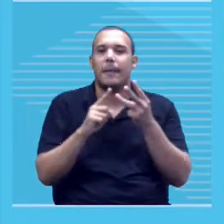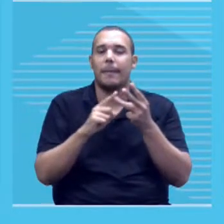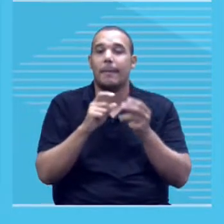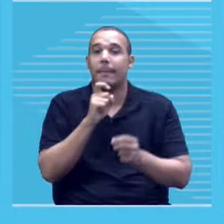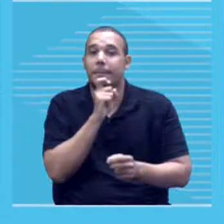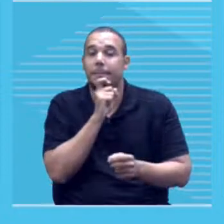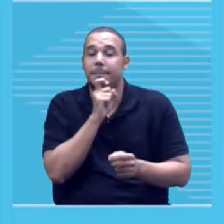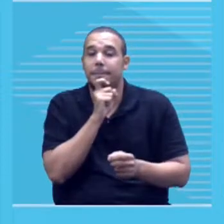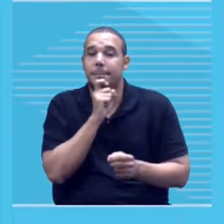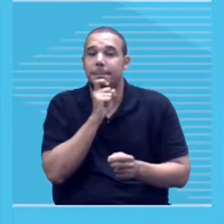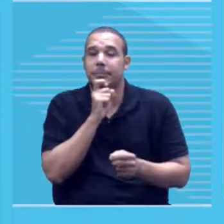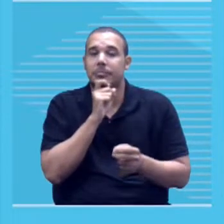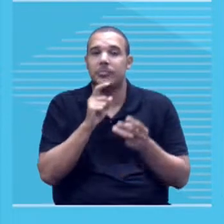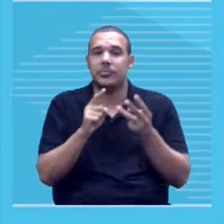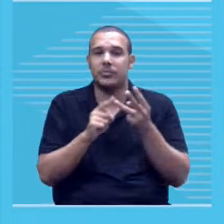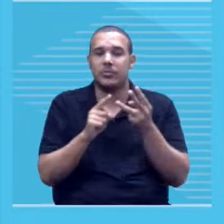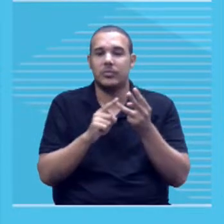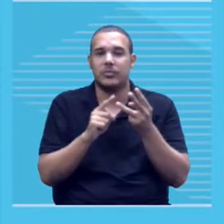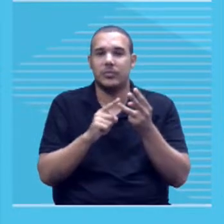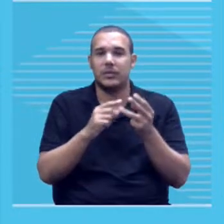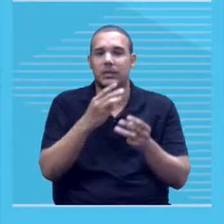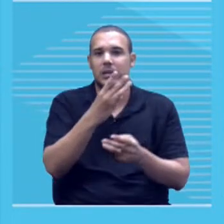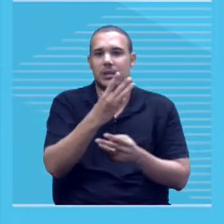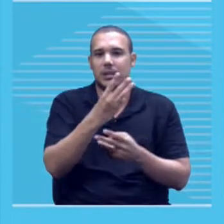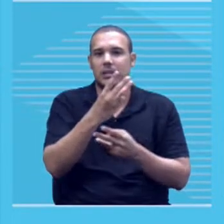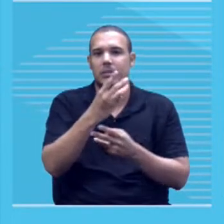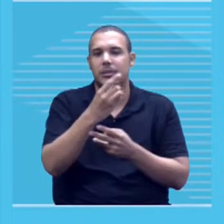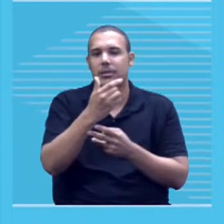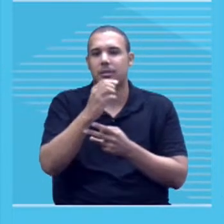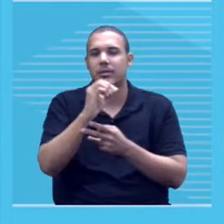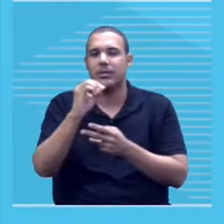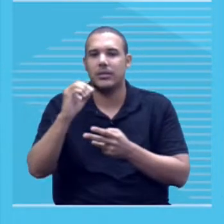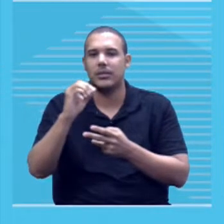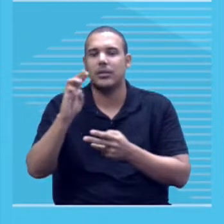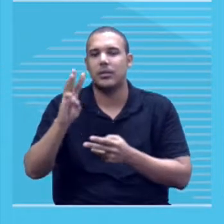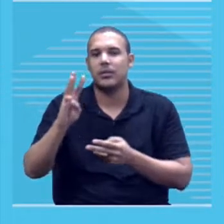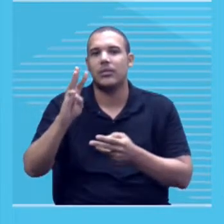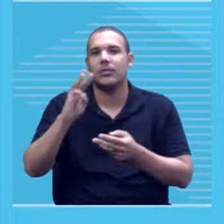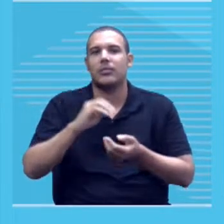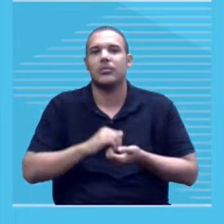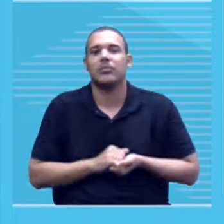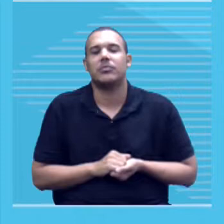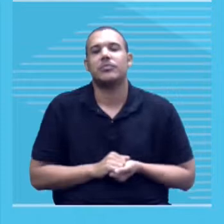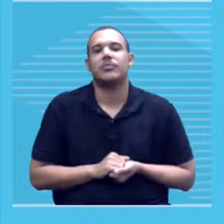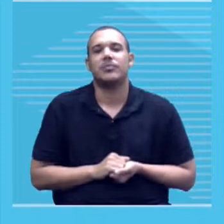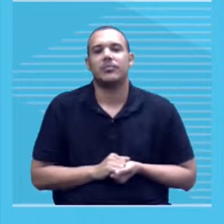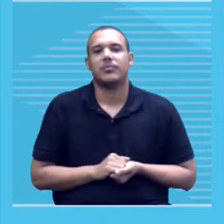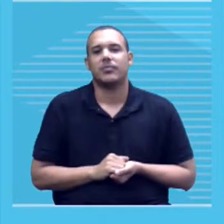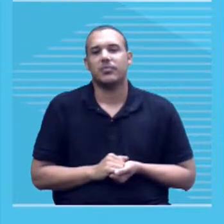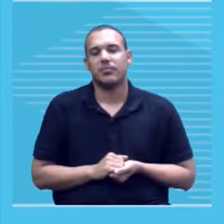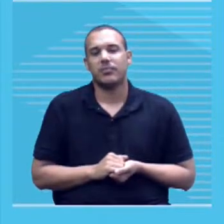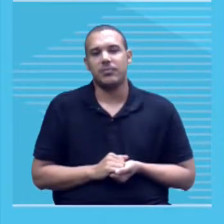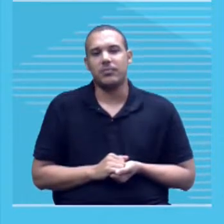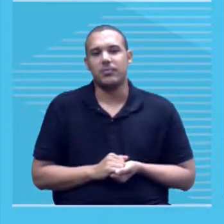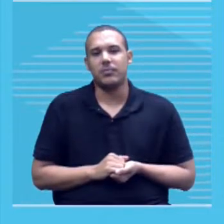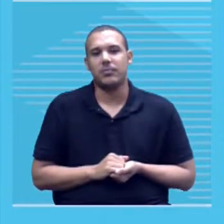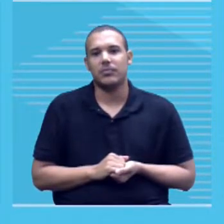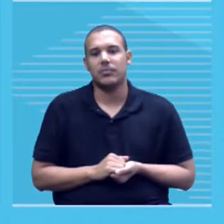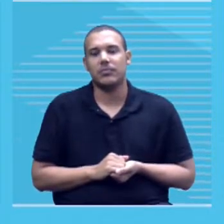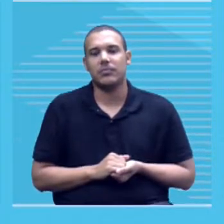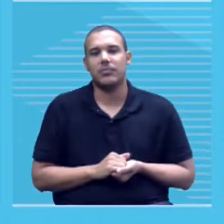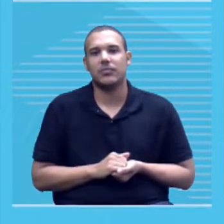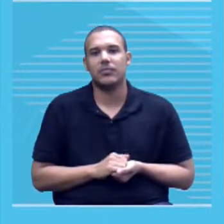posição inverno, onde ele vai ter um fator de 3200 watts. Então, já aumentou 800 watts de potência aí.